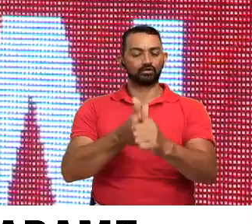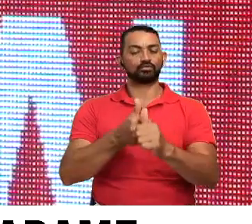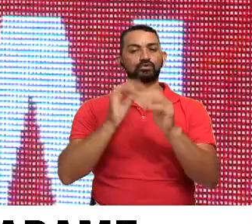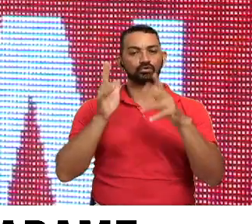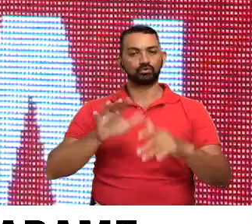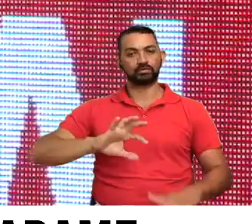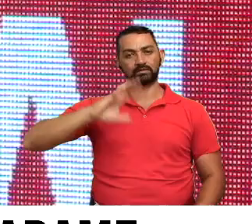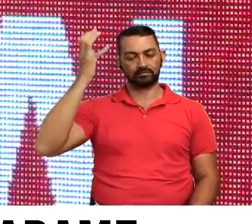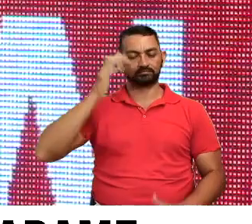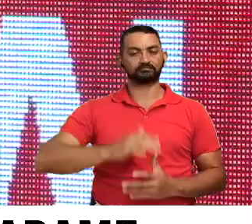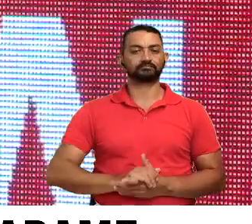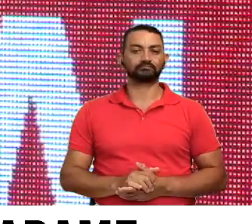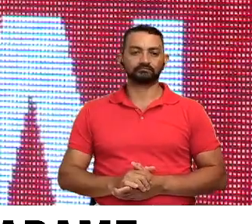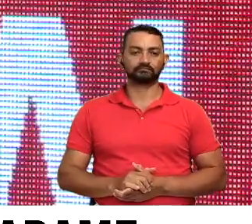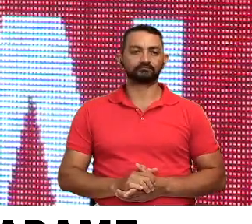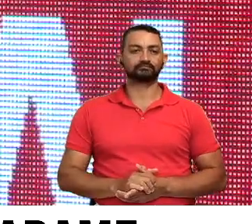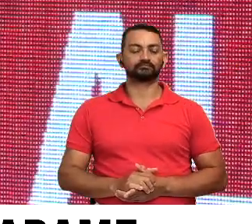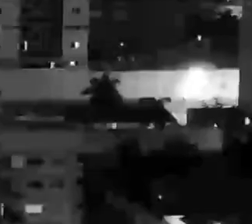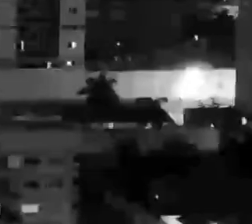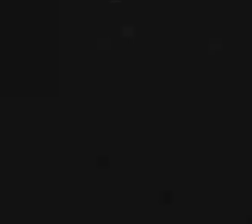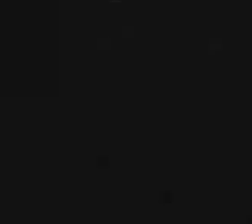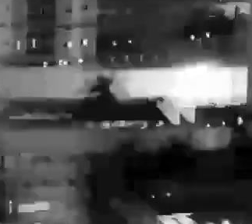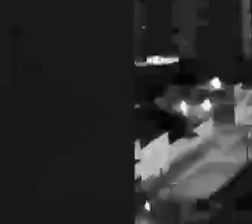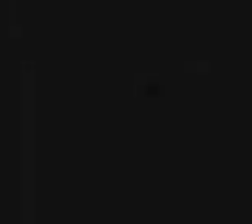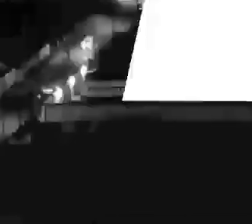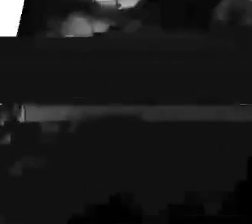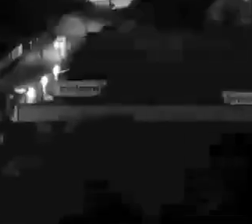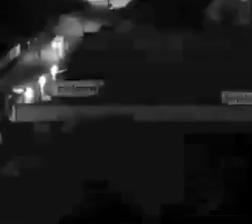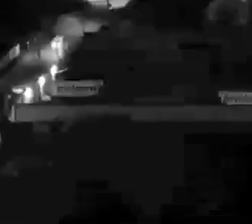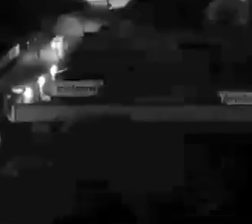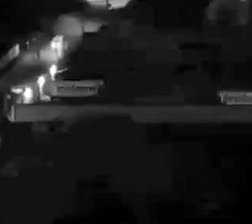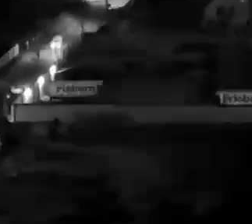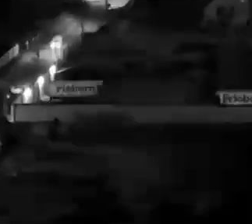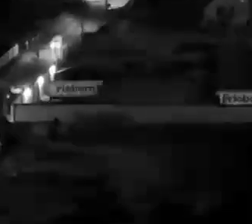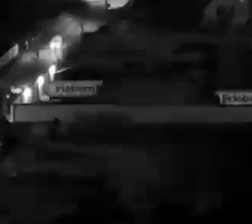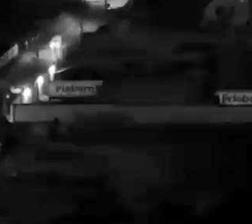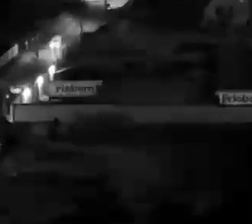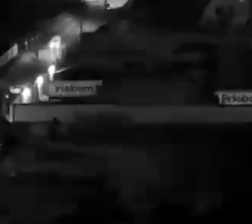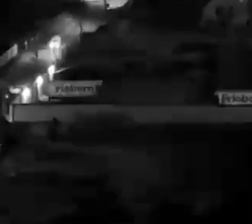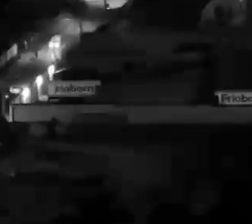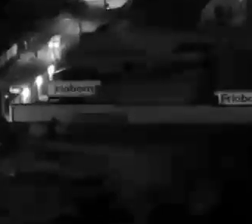acompanhando esse caso também. Imperatriz. So my